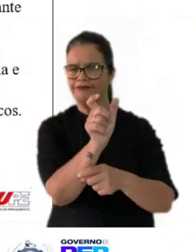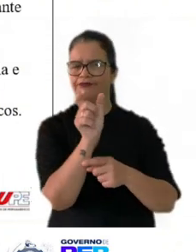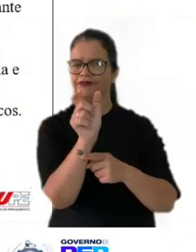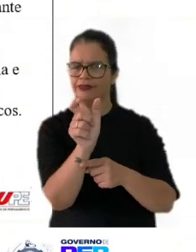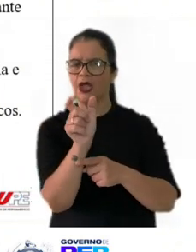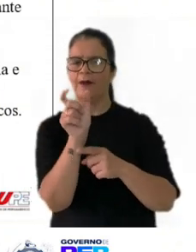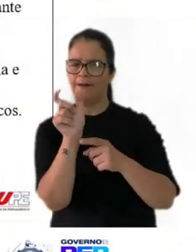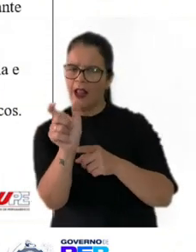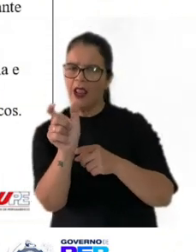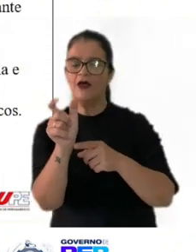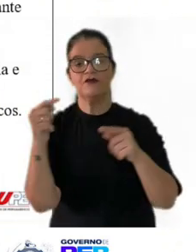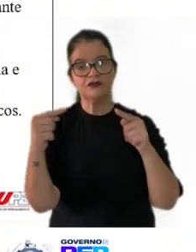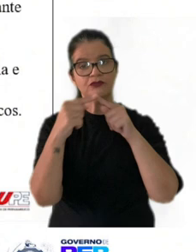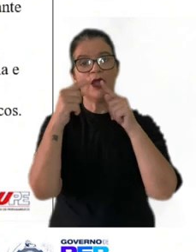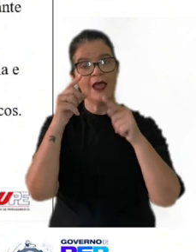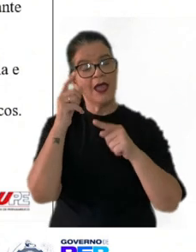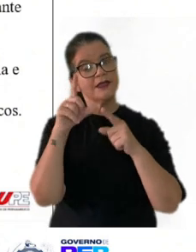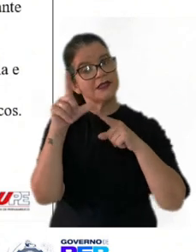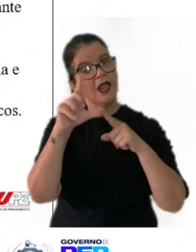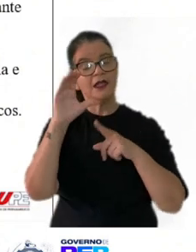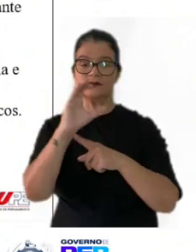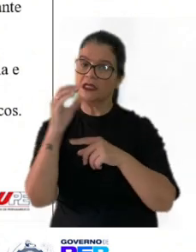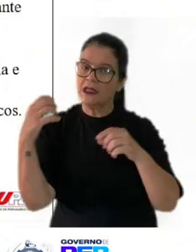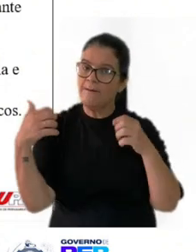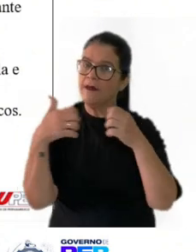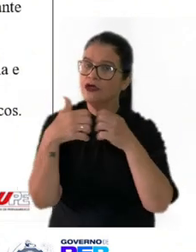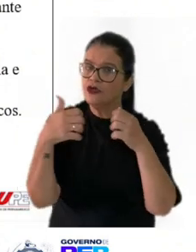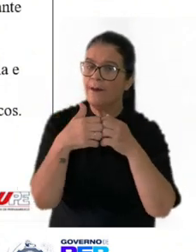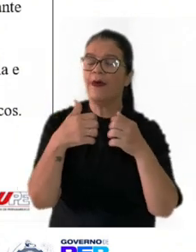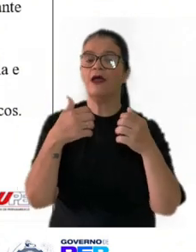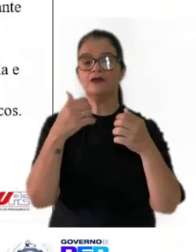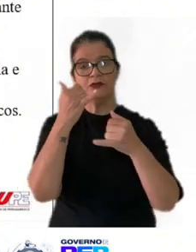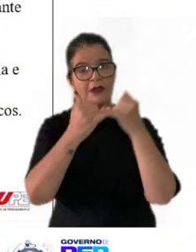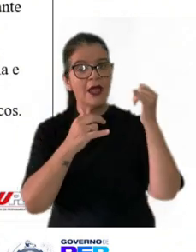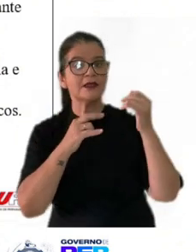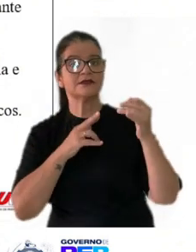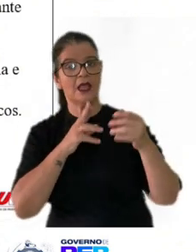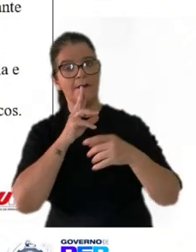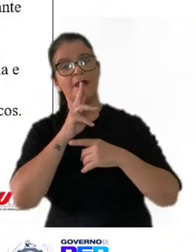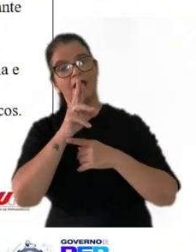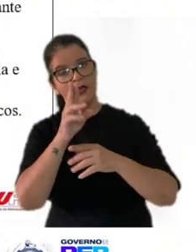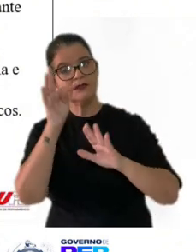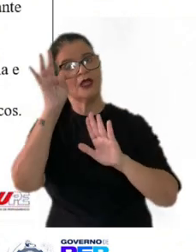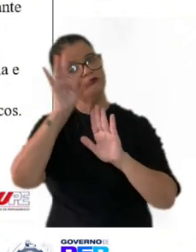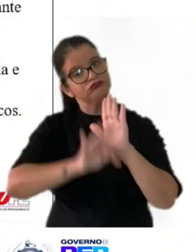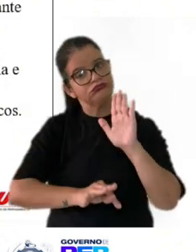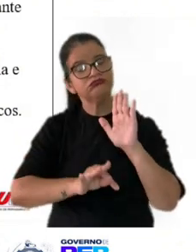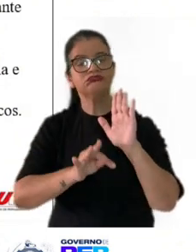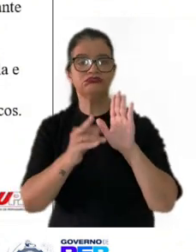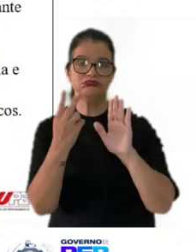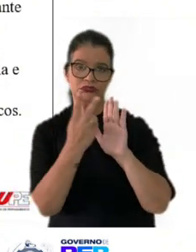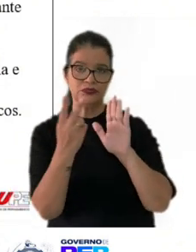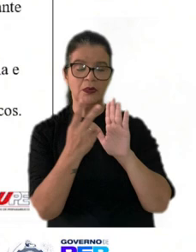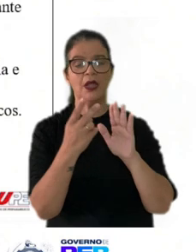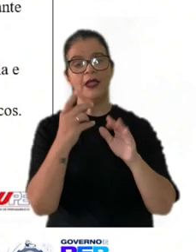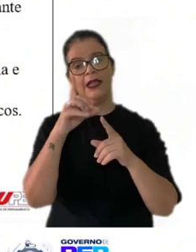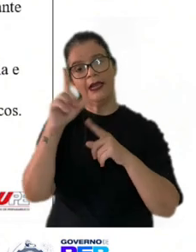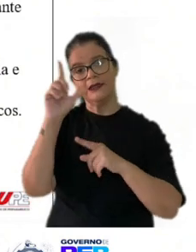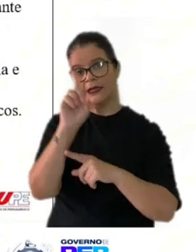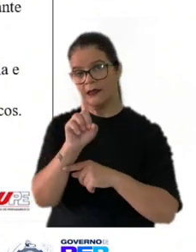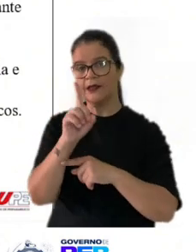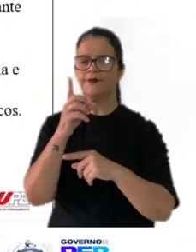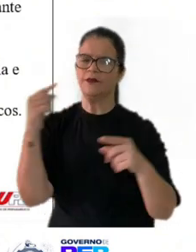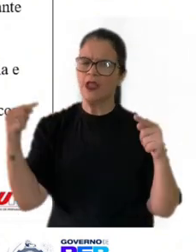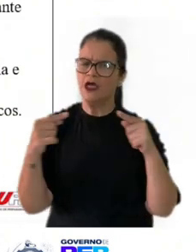essa letra C está muito mais próxima dessa semelhança entre esses dois textos vamos ver a letra D as rimas e a